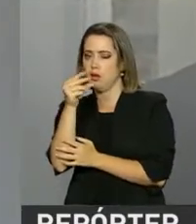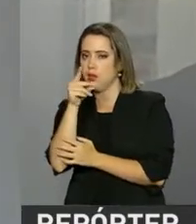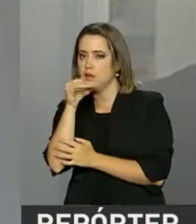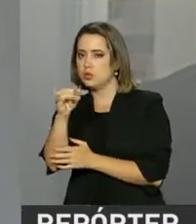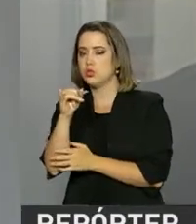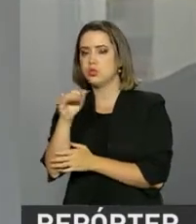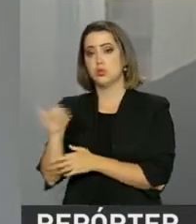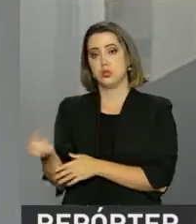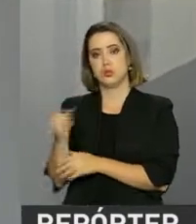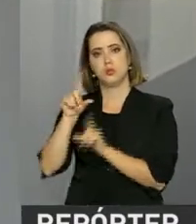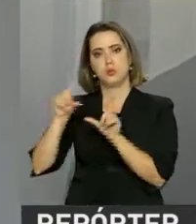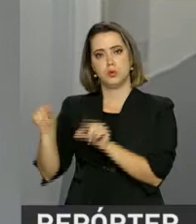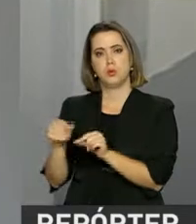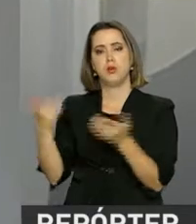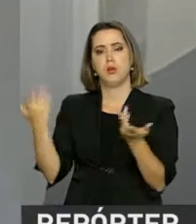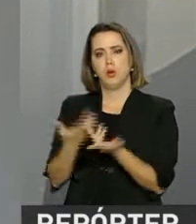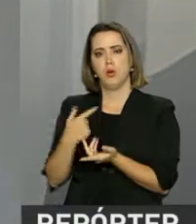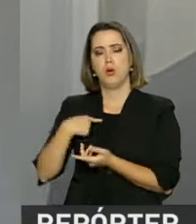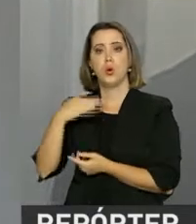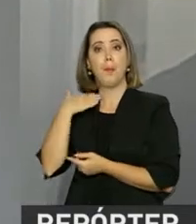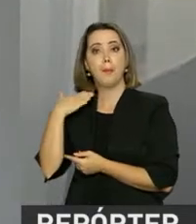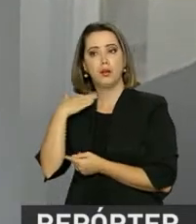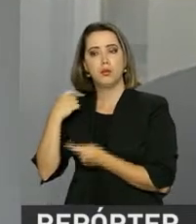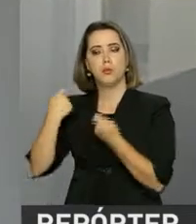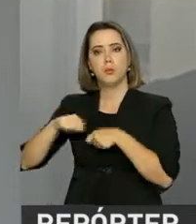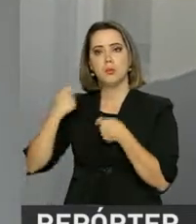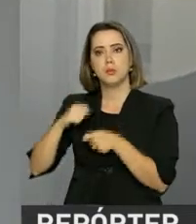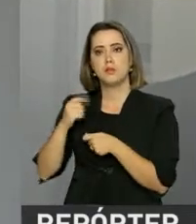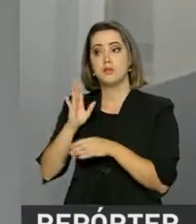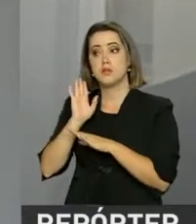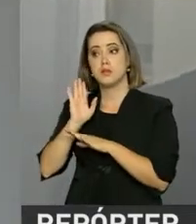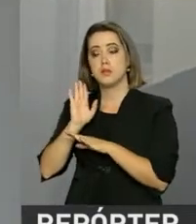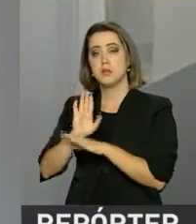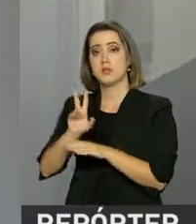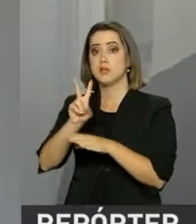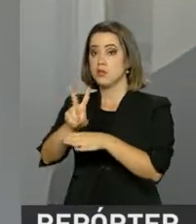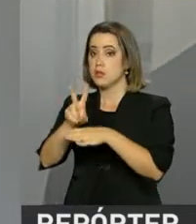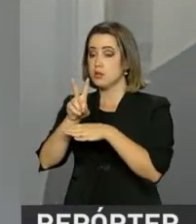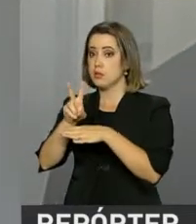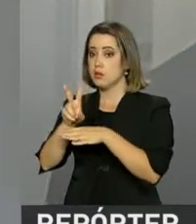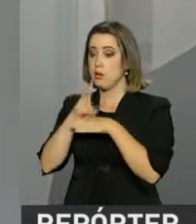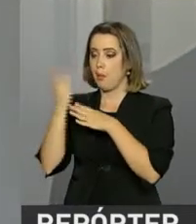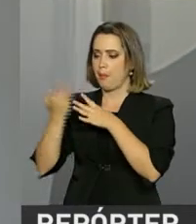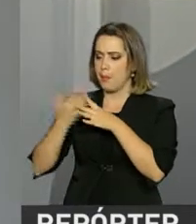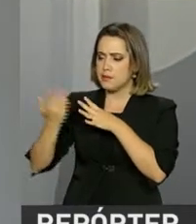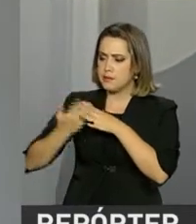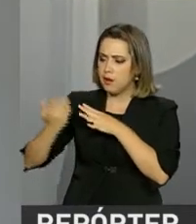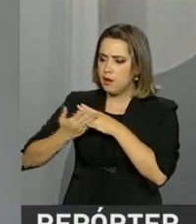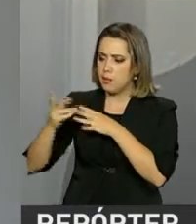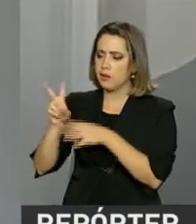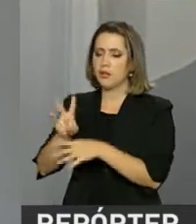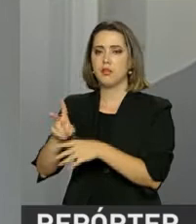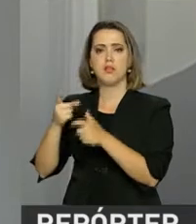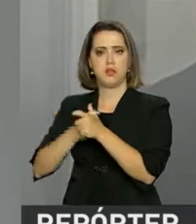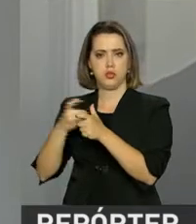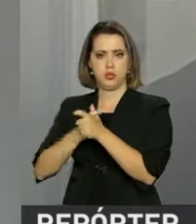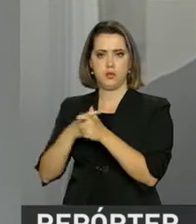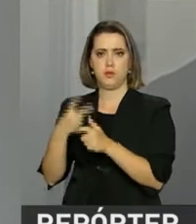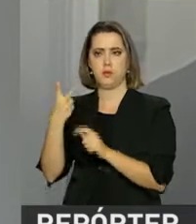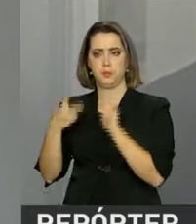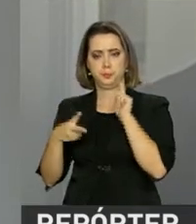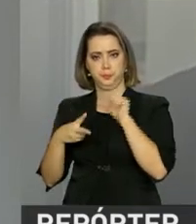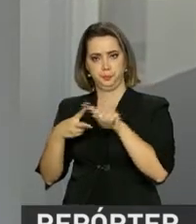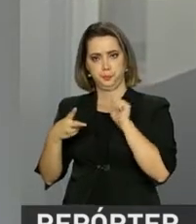e uma obrigatoriedade da instituição financeira de lhe conceder o parcelamento dessa dívida então são duas as vantagens principais